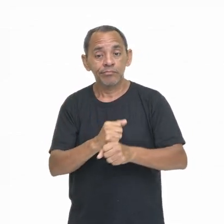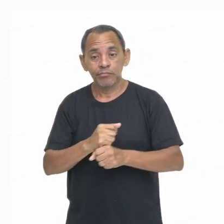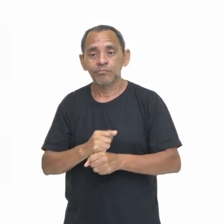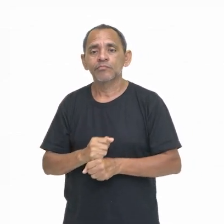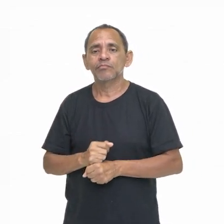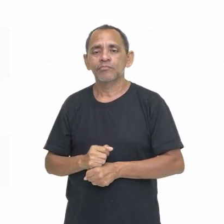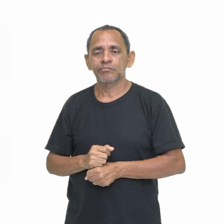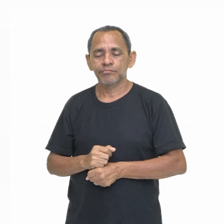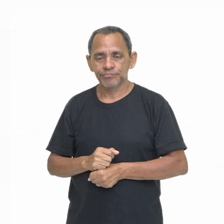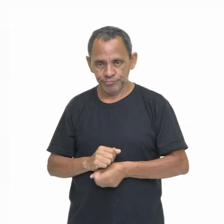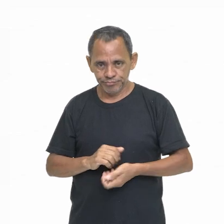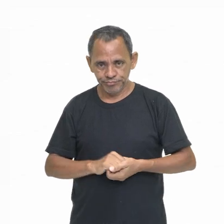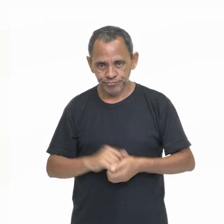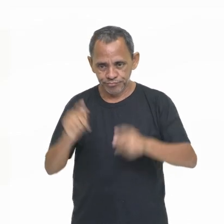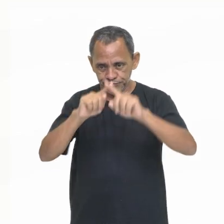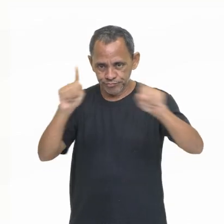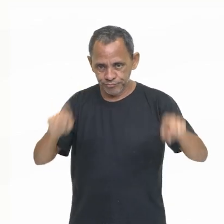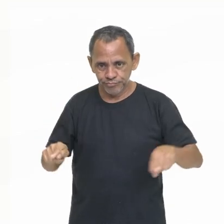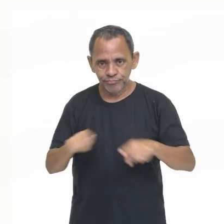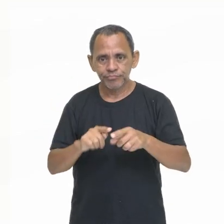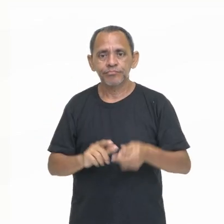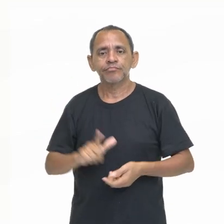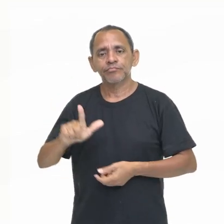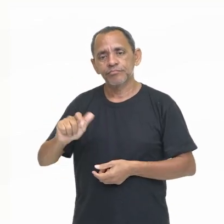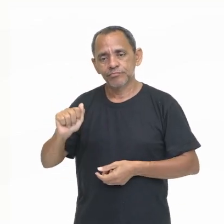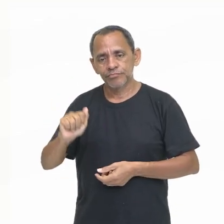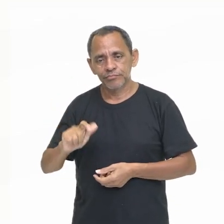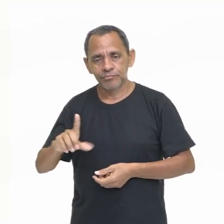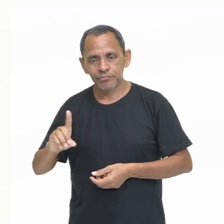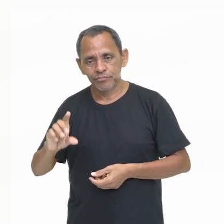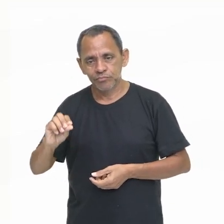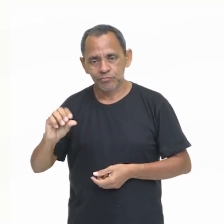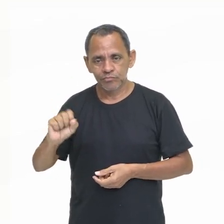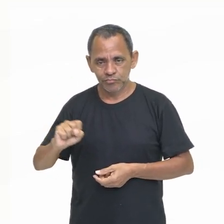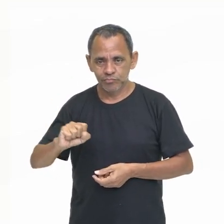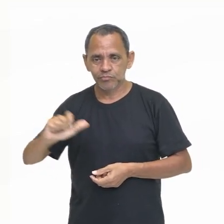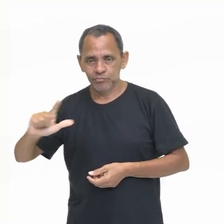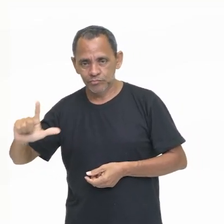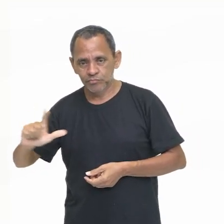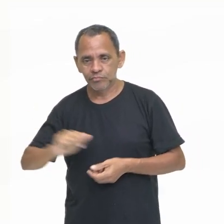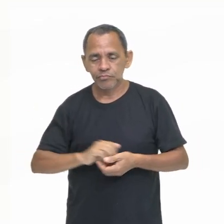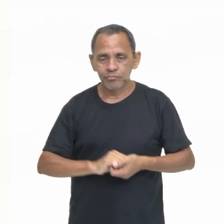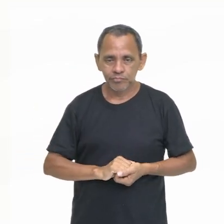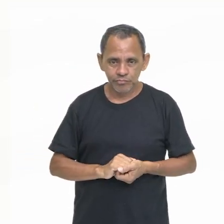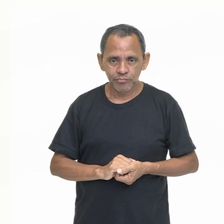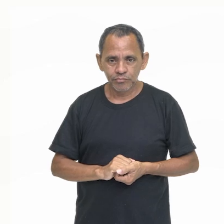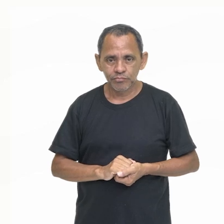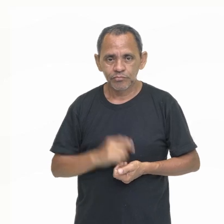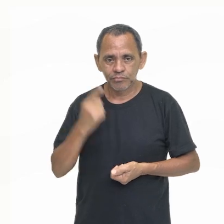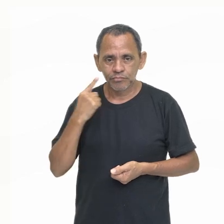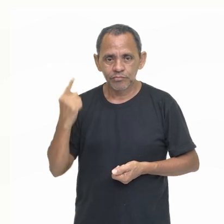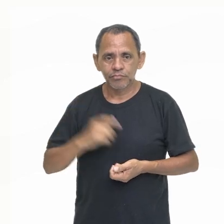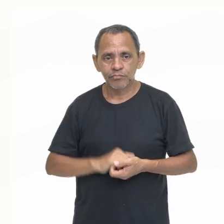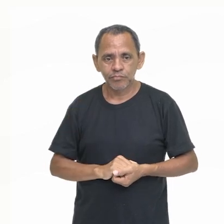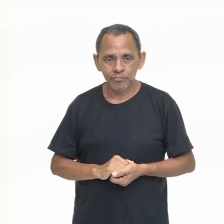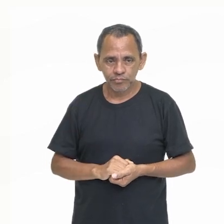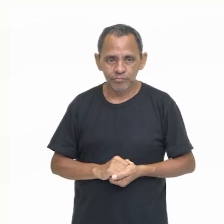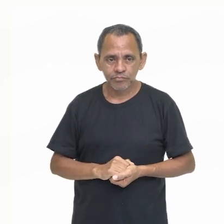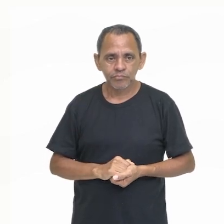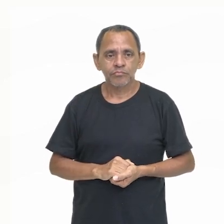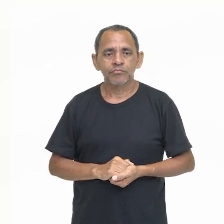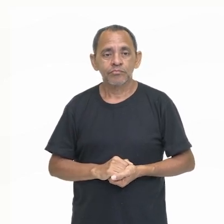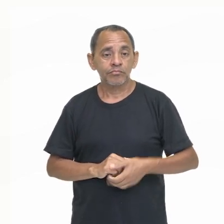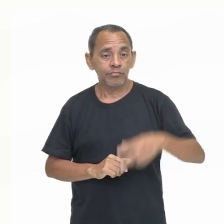então, como exemplo, esse polígono, né, com medidas aí de lado 1 centímetro, 3 centímetros, 5,5